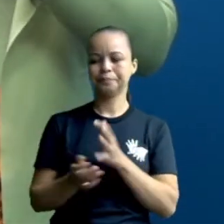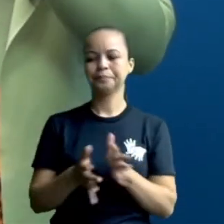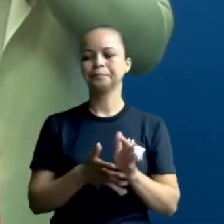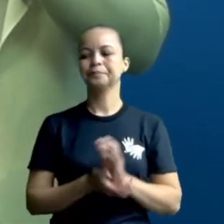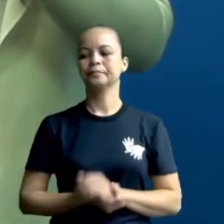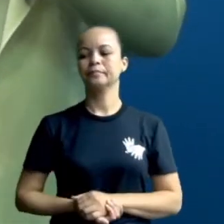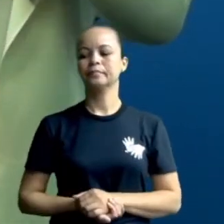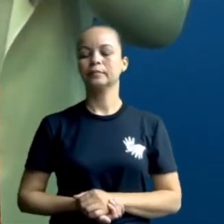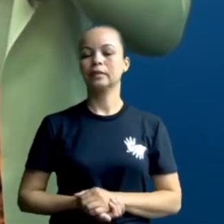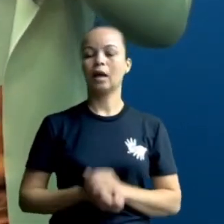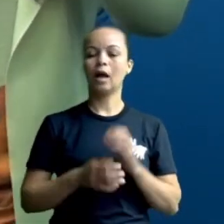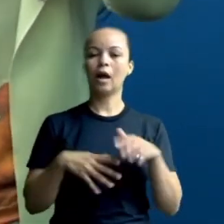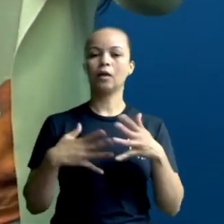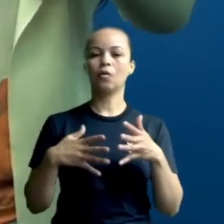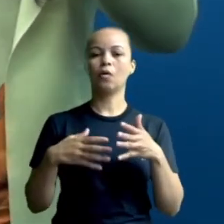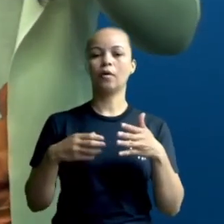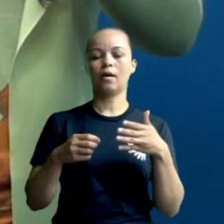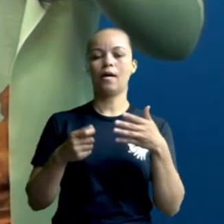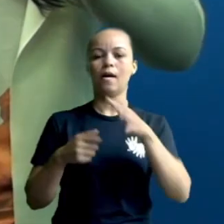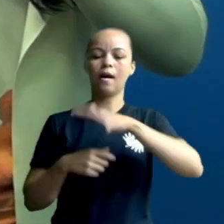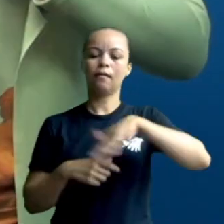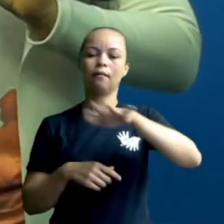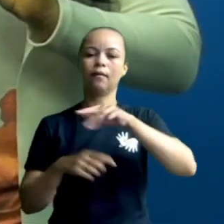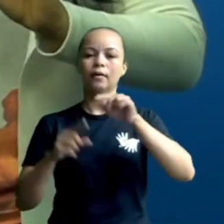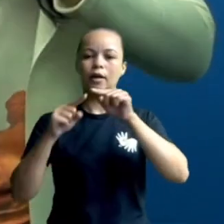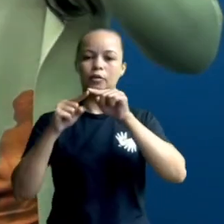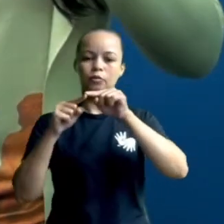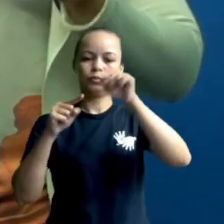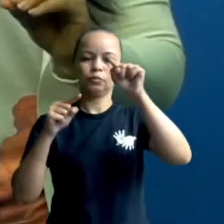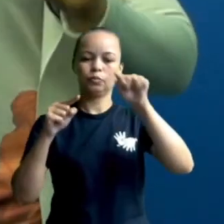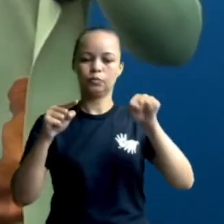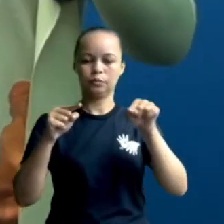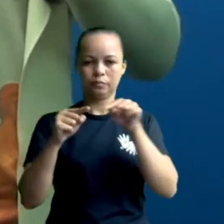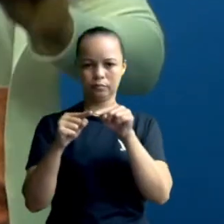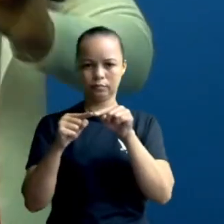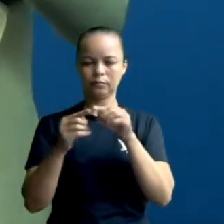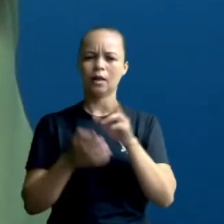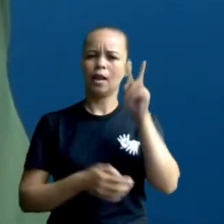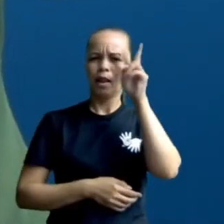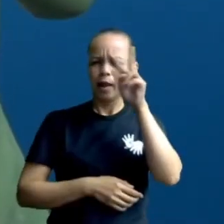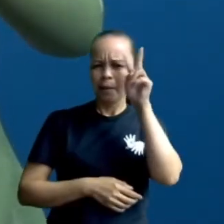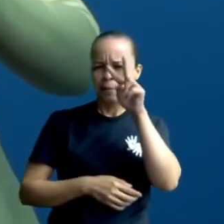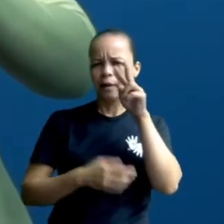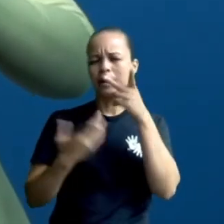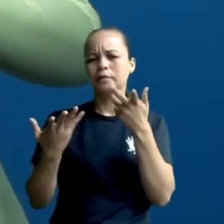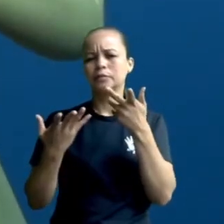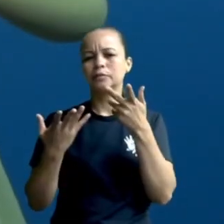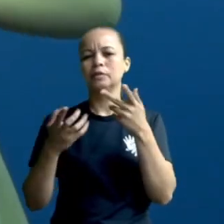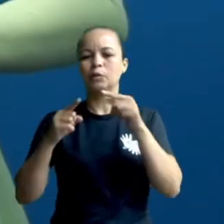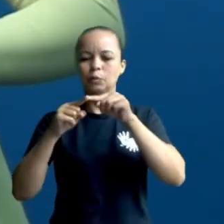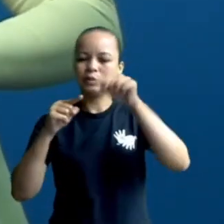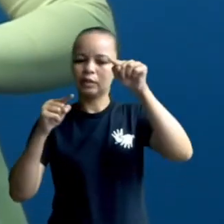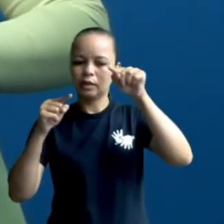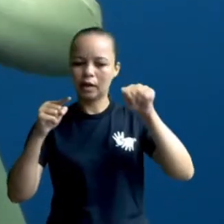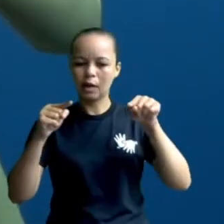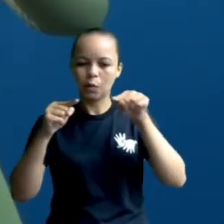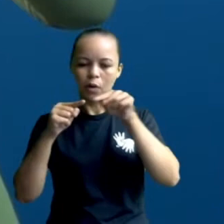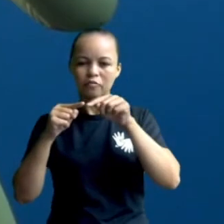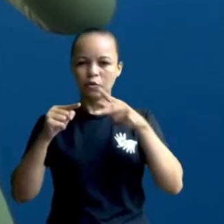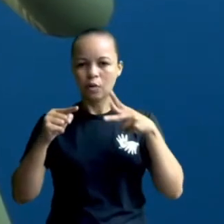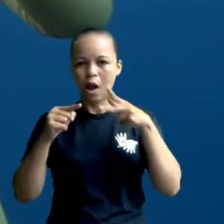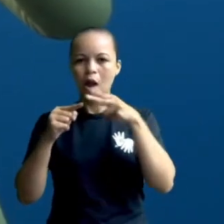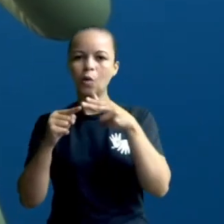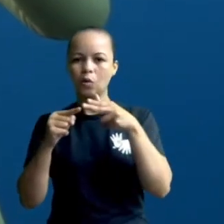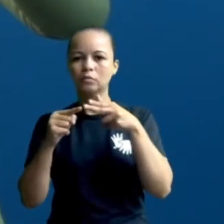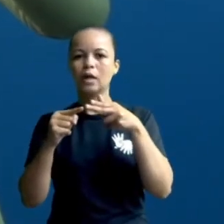Agora, vamos para a área do triângulo. Lembrando, triângulo é uma figura cortada. Se é uma figura cortada,